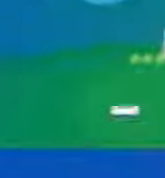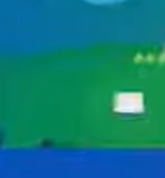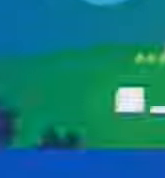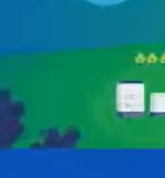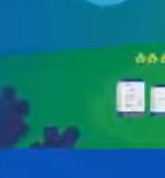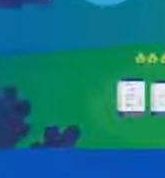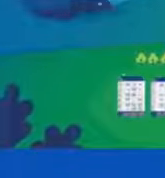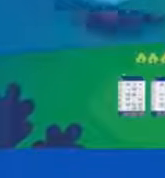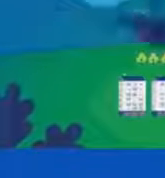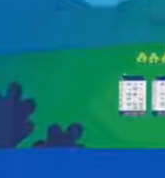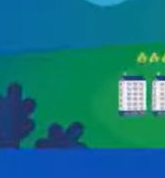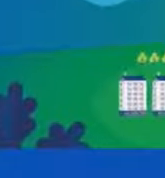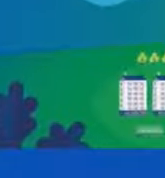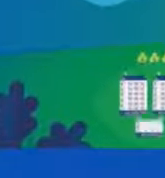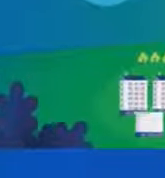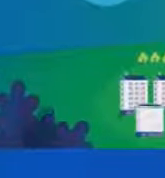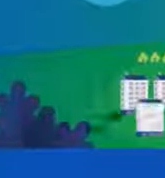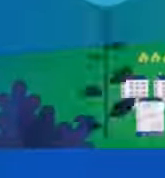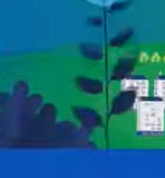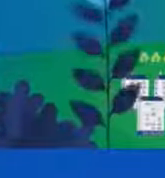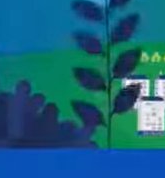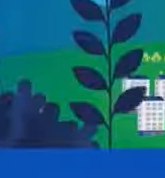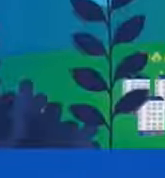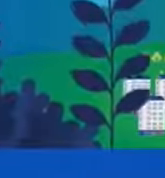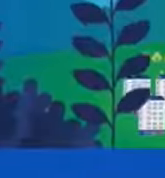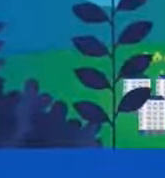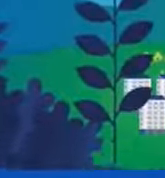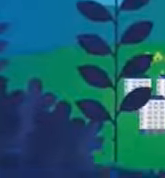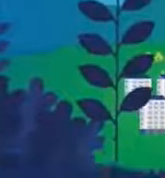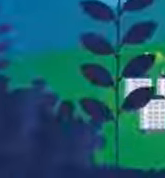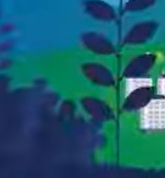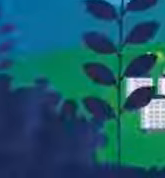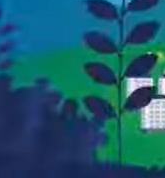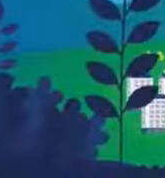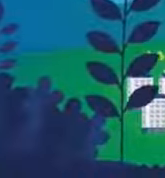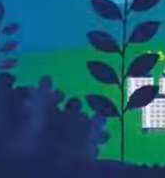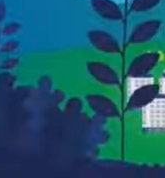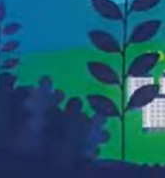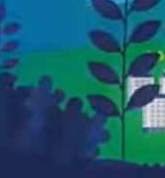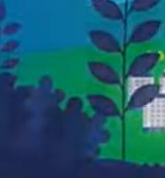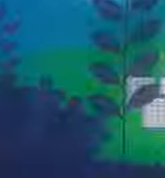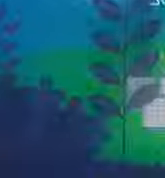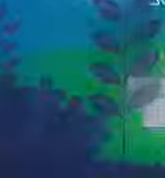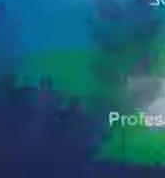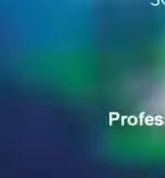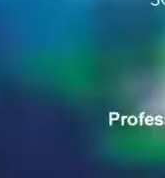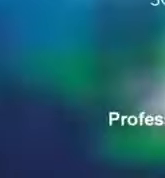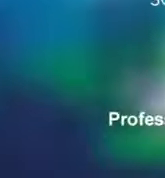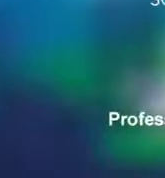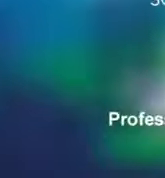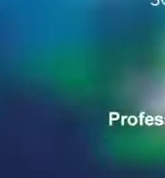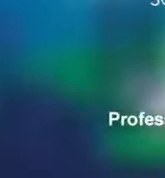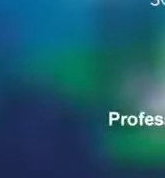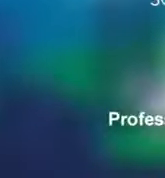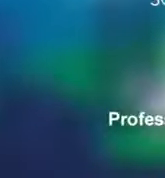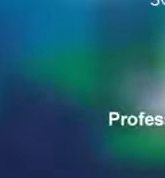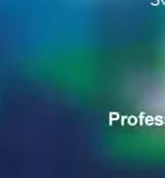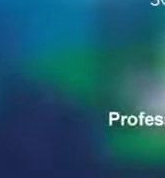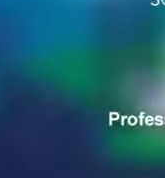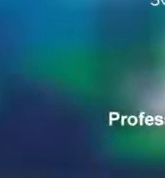você também estará ajudando no desenvolvimento sustentável do planeta. GMG Solar. Soluções em energia